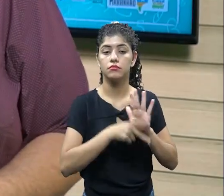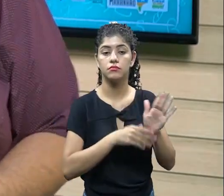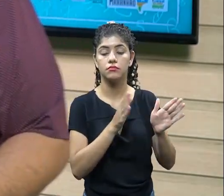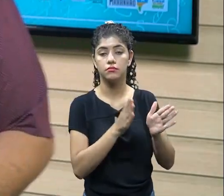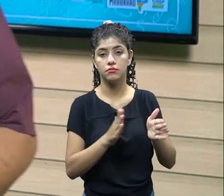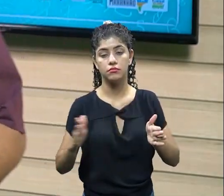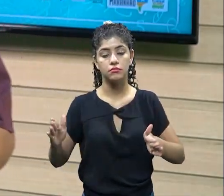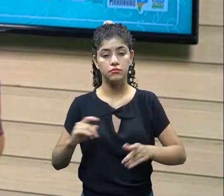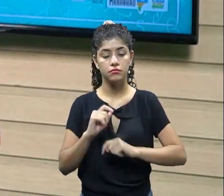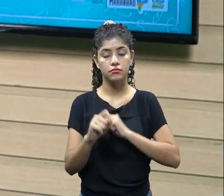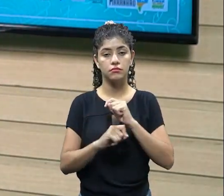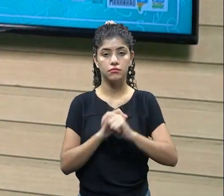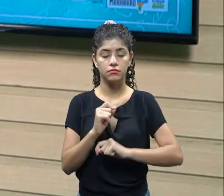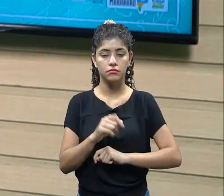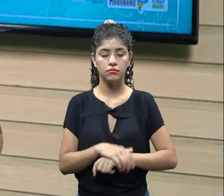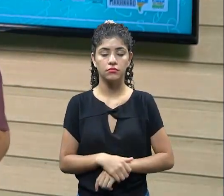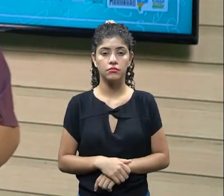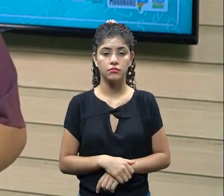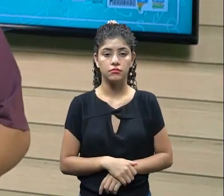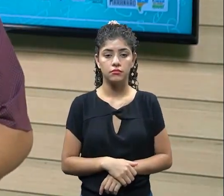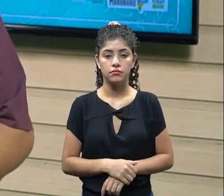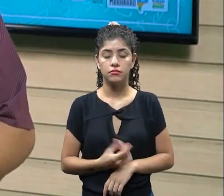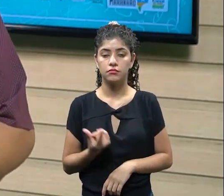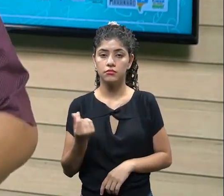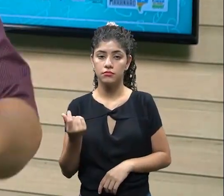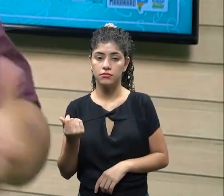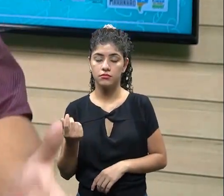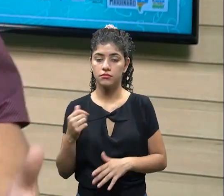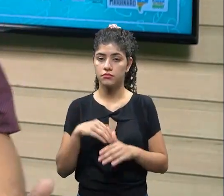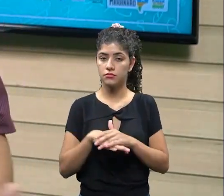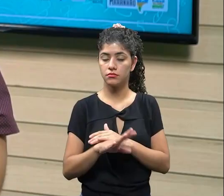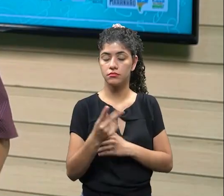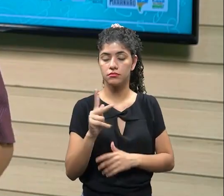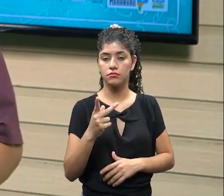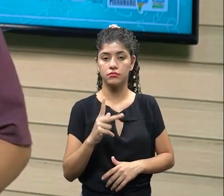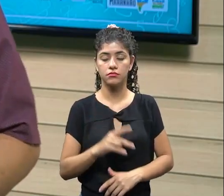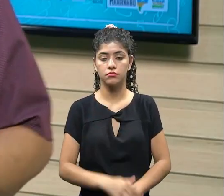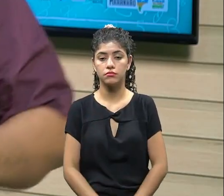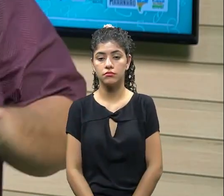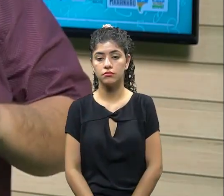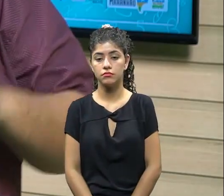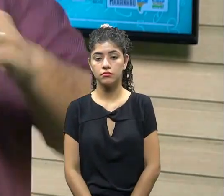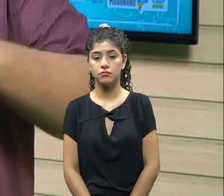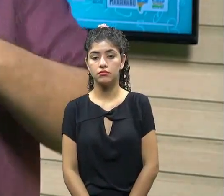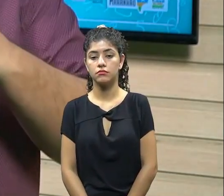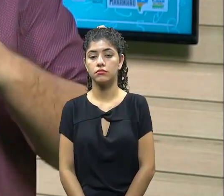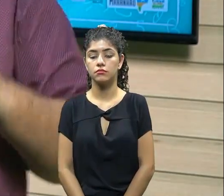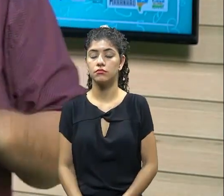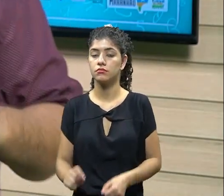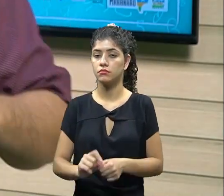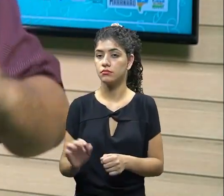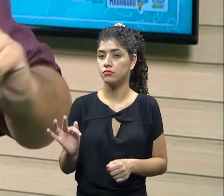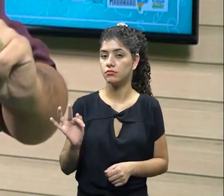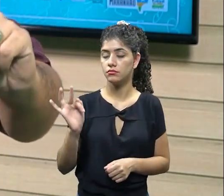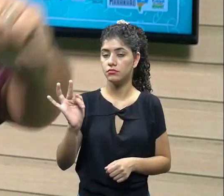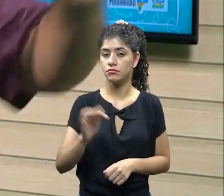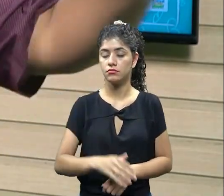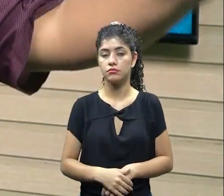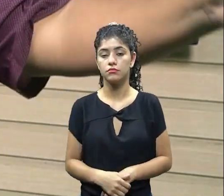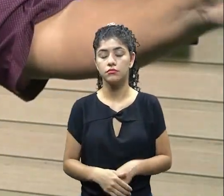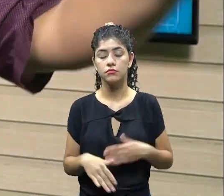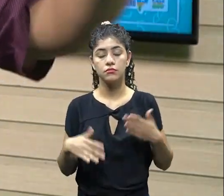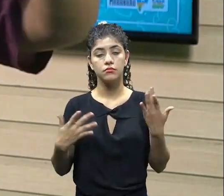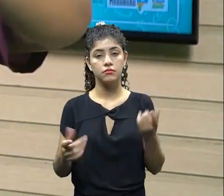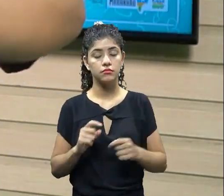necessariamente o fluxo de caixa e si, o que está no caixa é teu lucro, né? Mas nós vamos ver isso mais na frente.